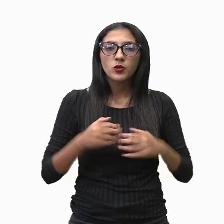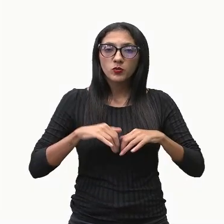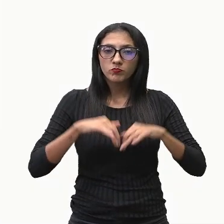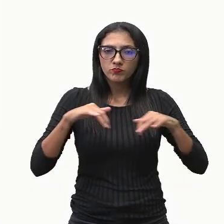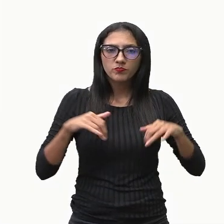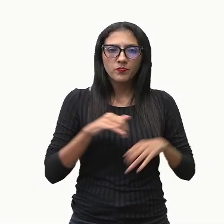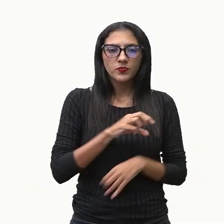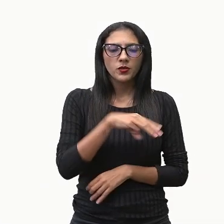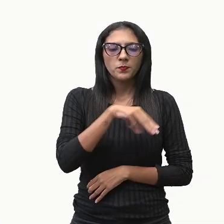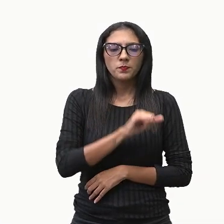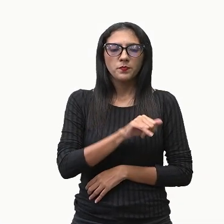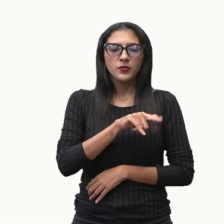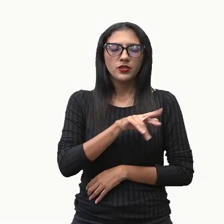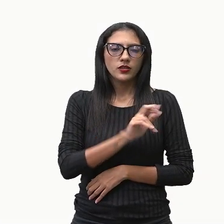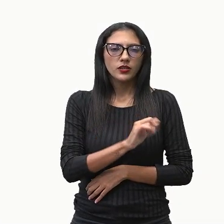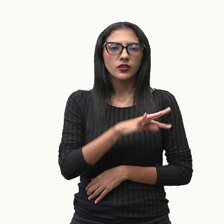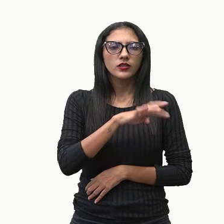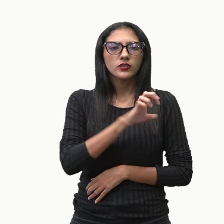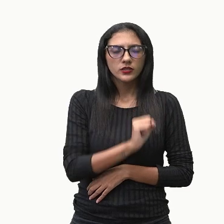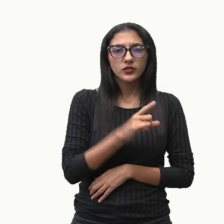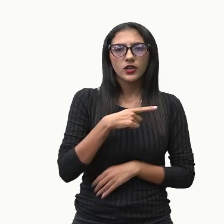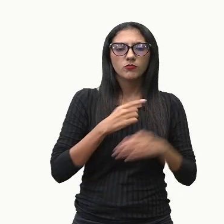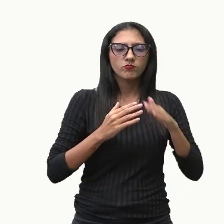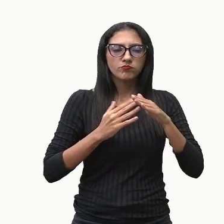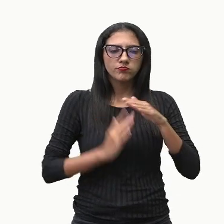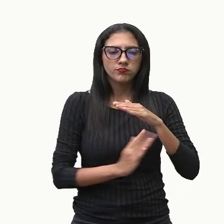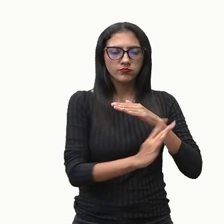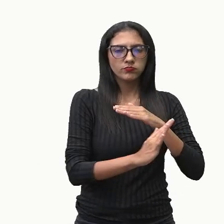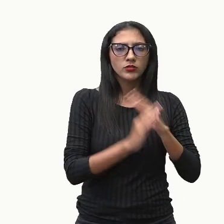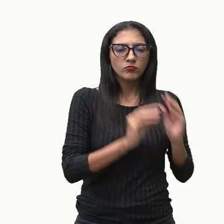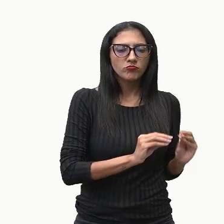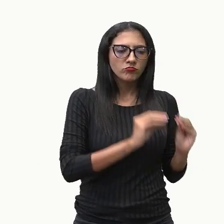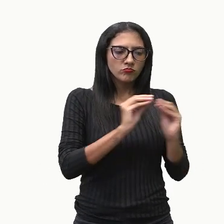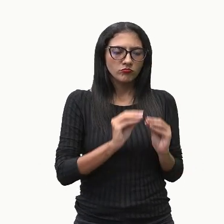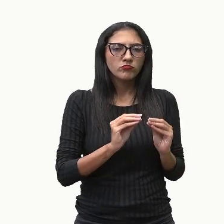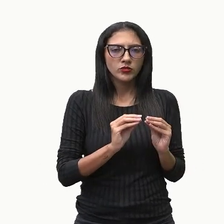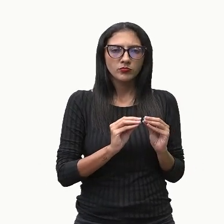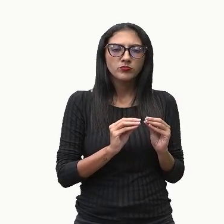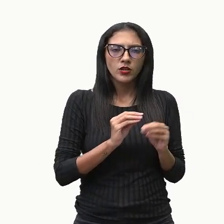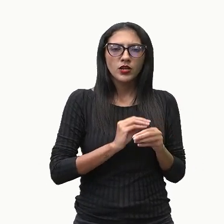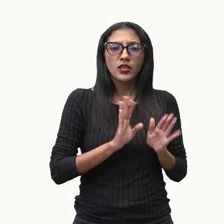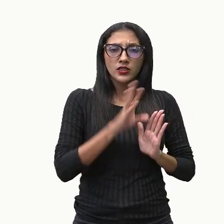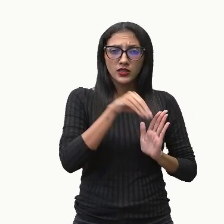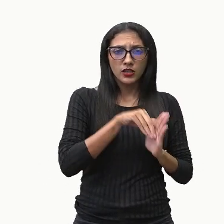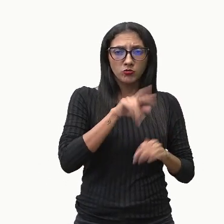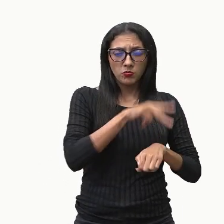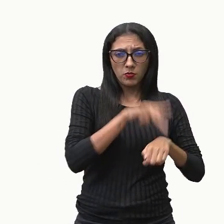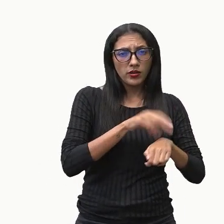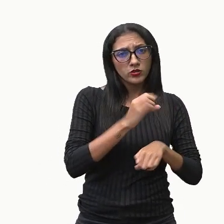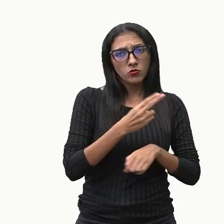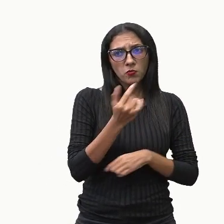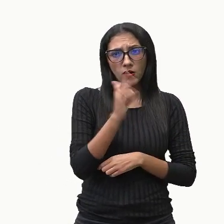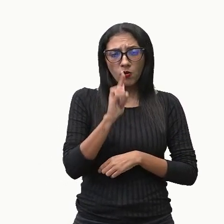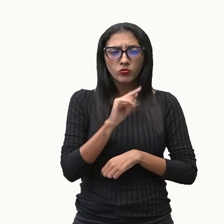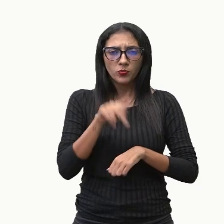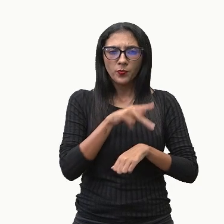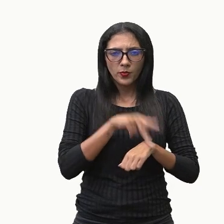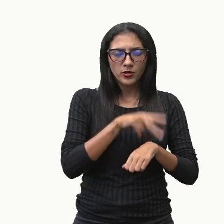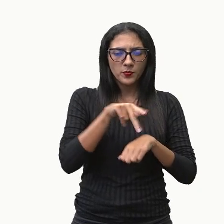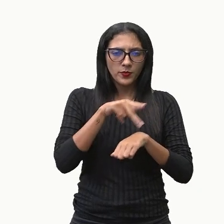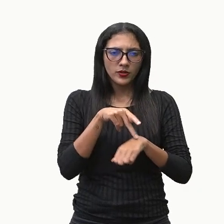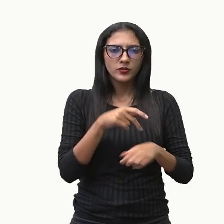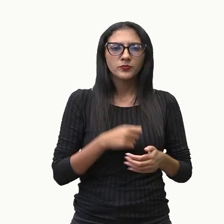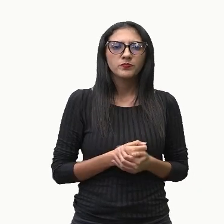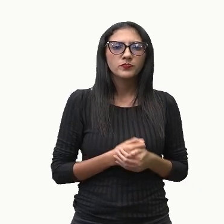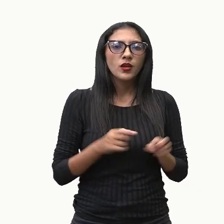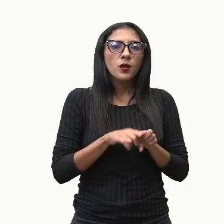refugiado. Então os migrantes são aquelas pessoas que se deslocam de um lugar para o outro, dentro de um país ou fora desse país, mas geralmente